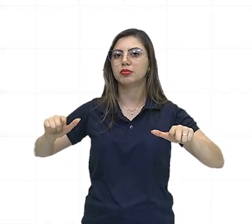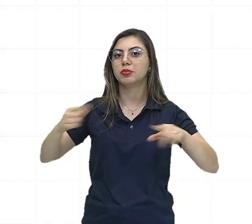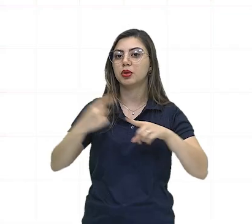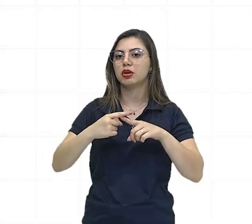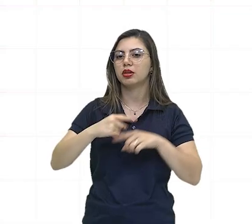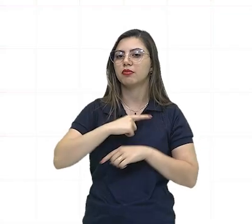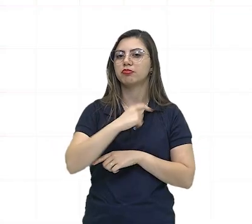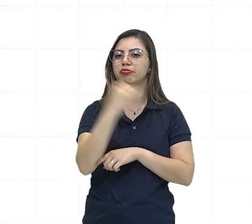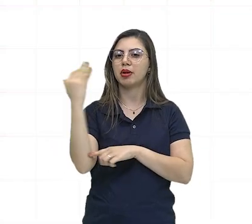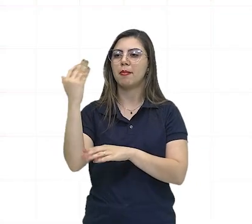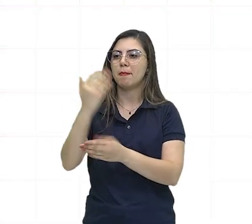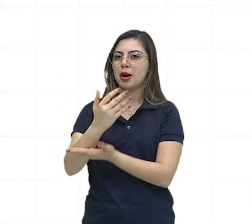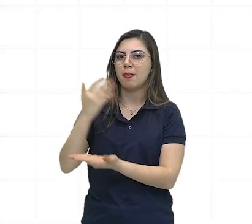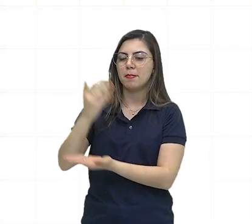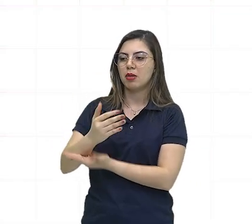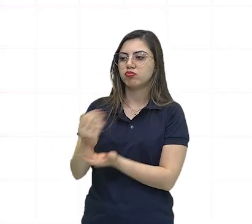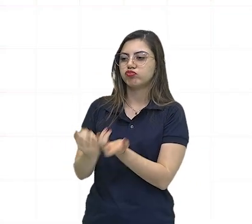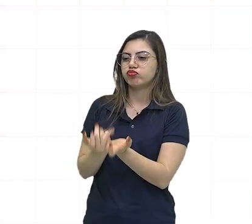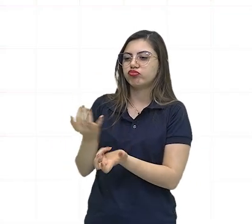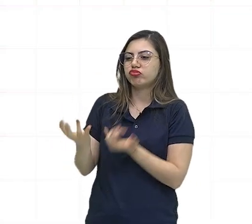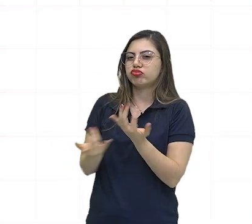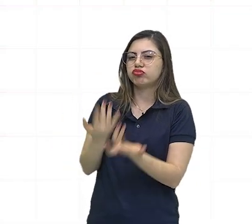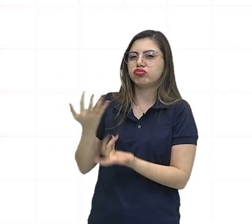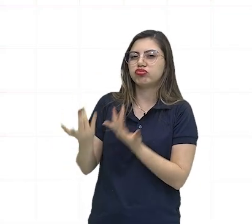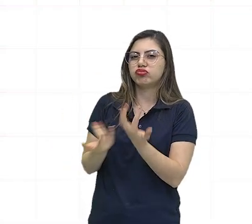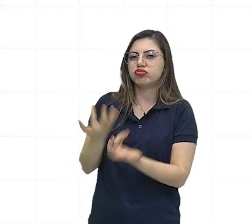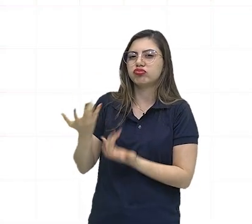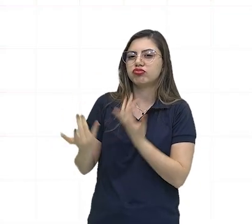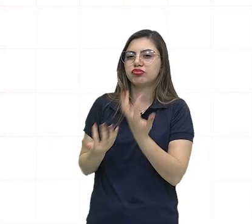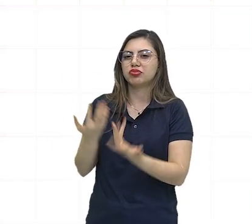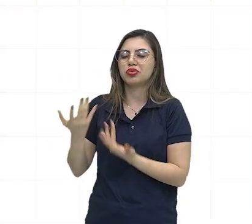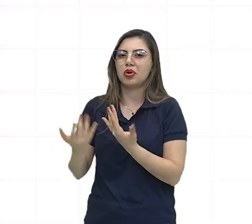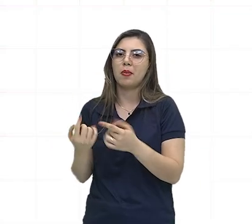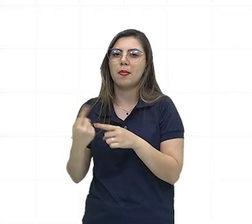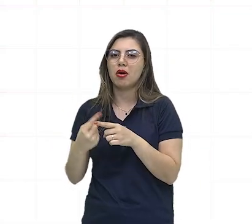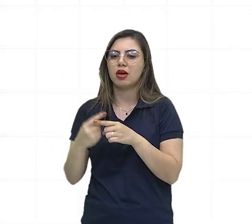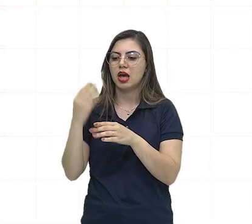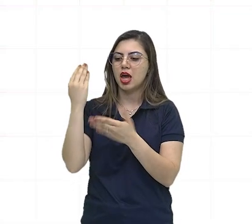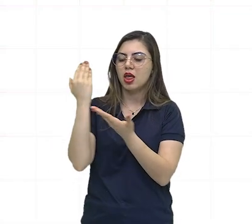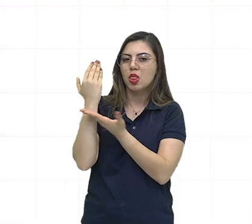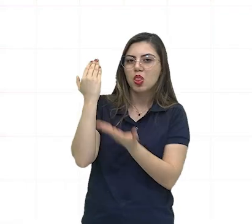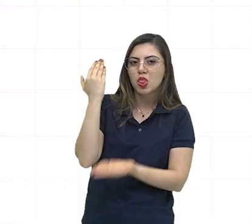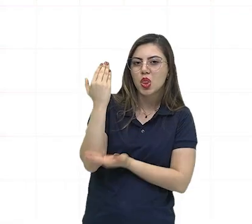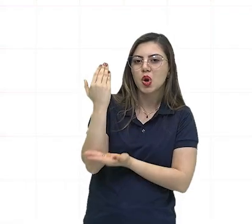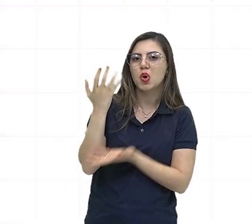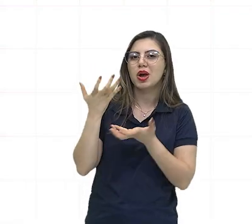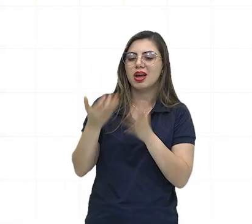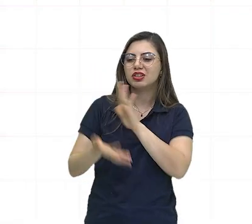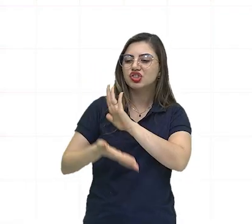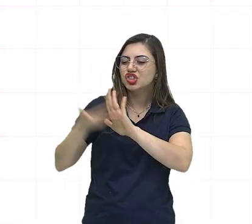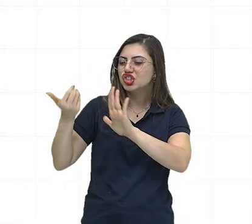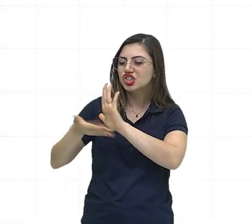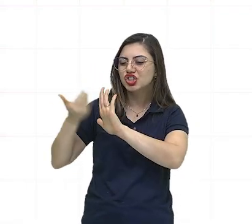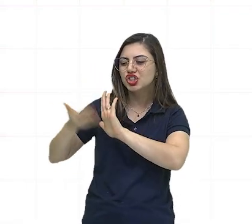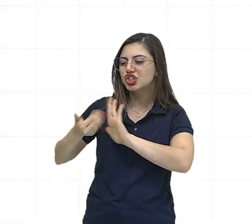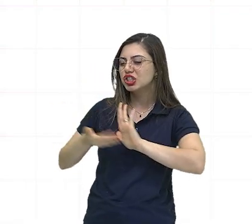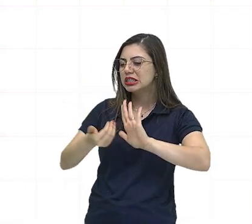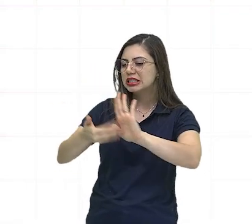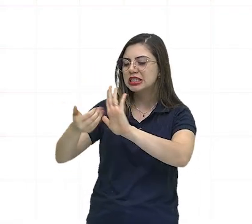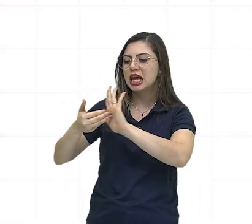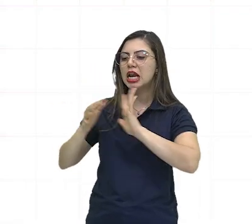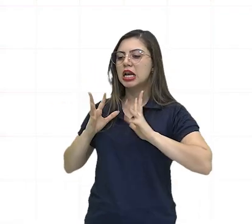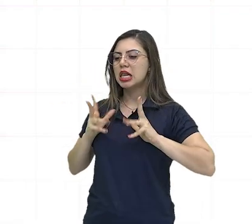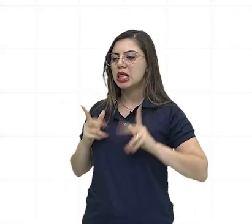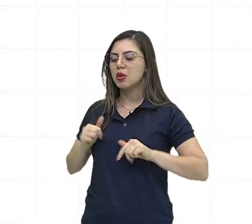aquela floresta, tentando eliminar ali os restos de troncos, de árvores, para dessa